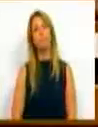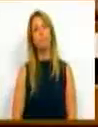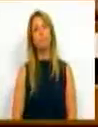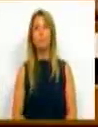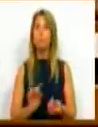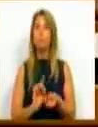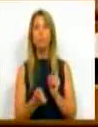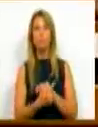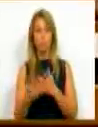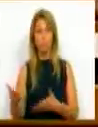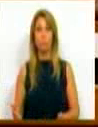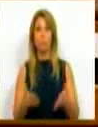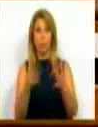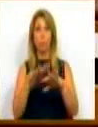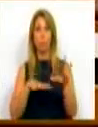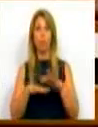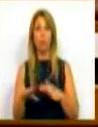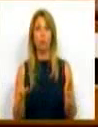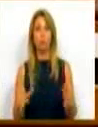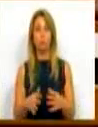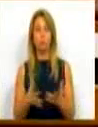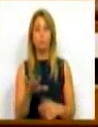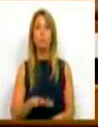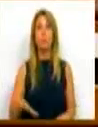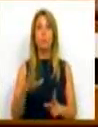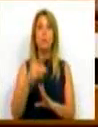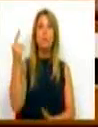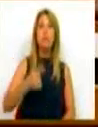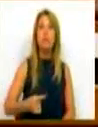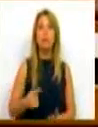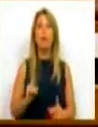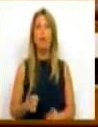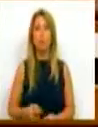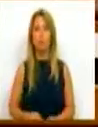Ao invés do percurso feito, o que a situação exige